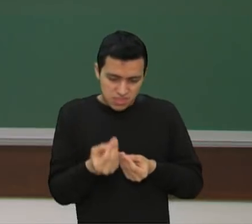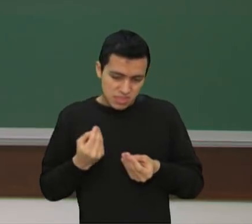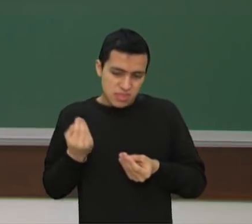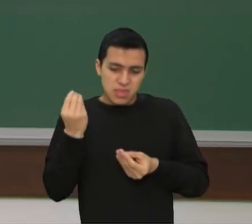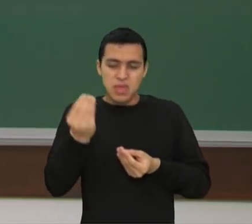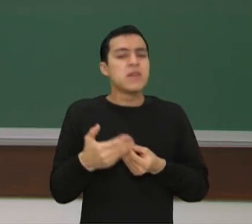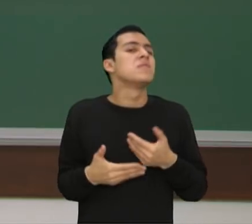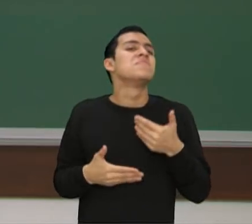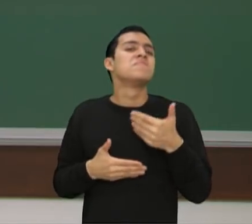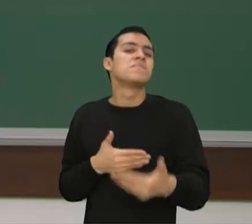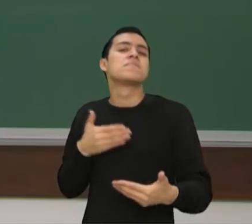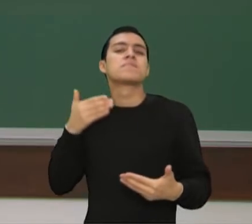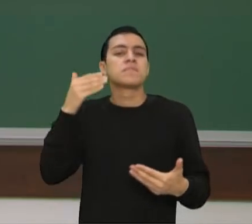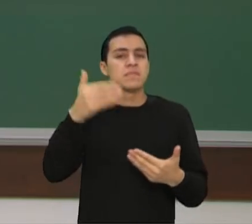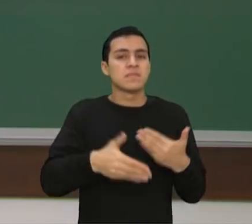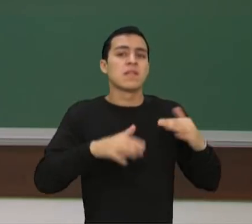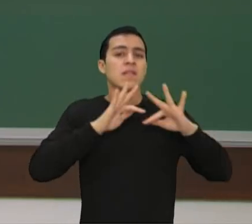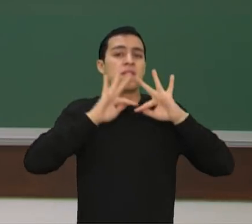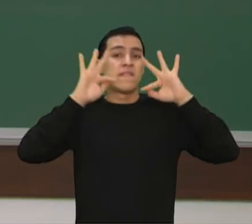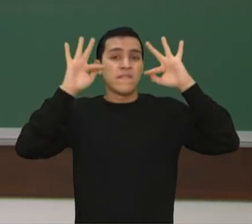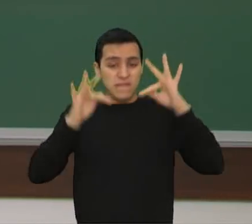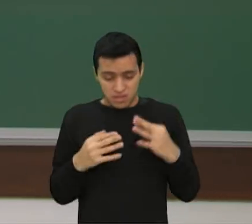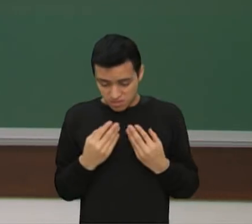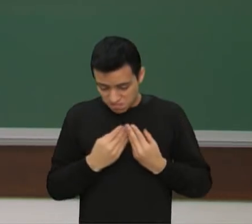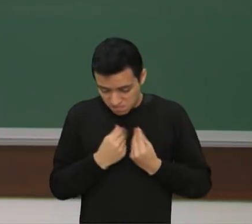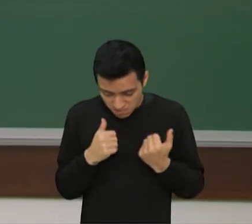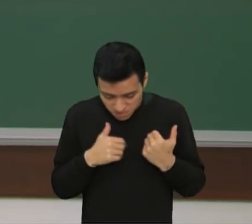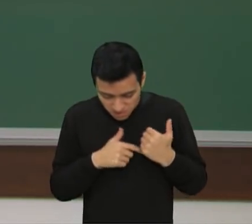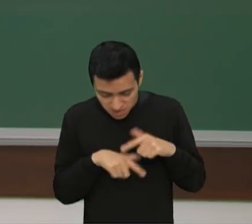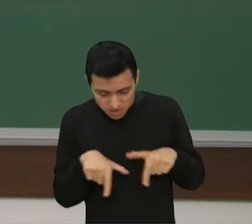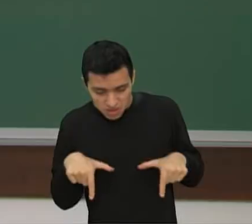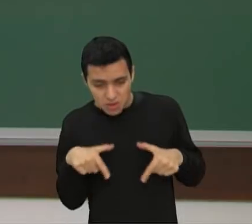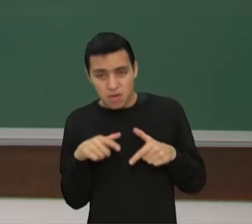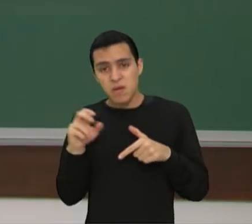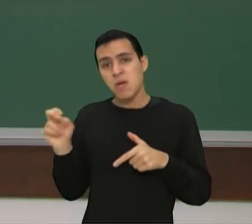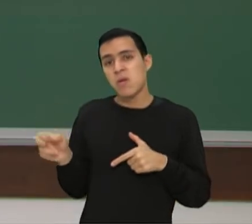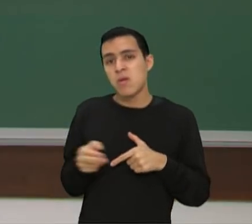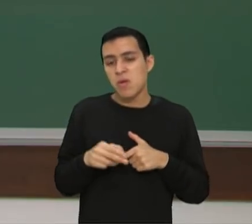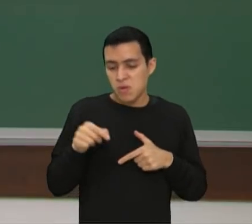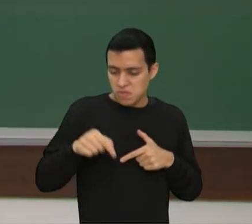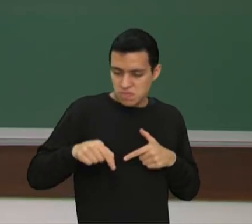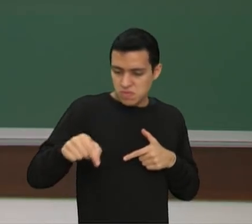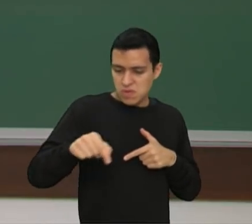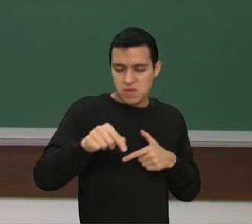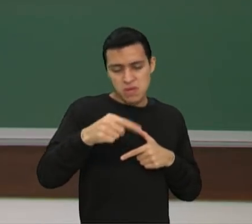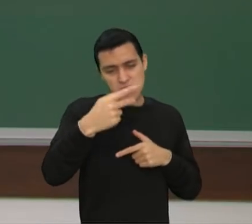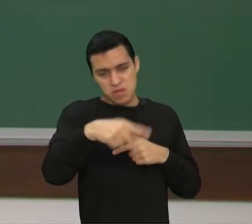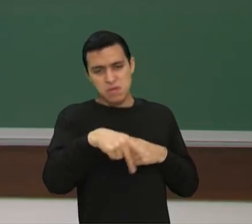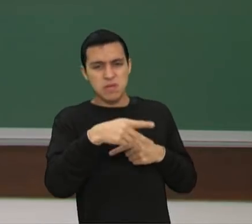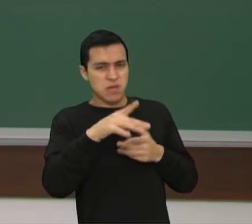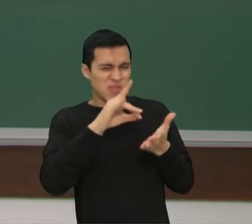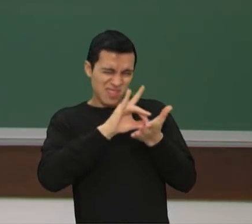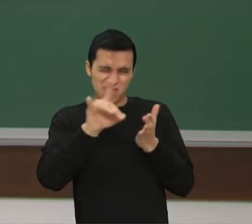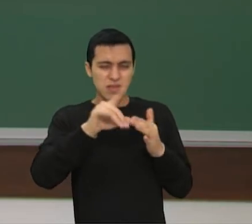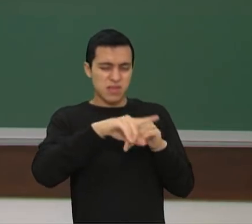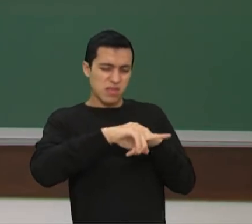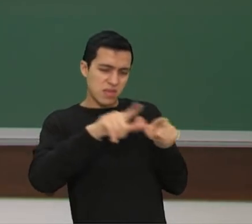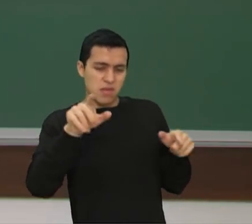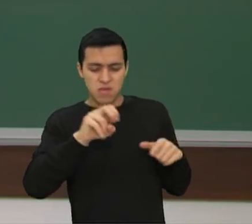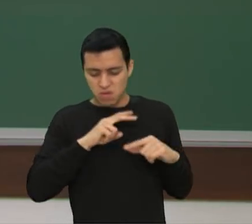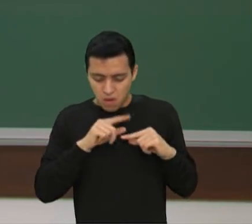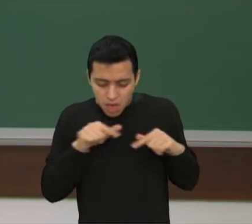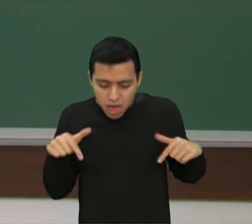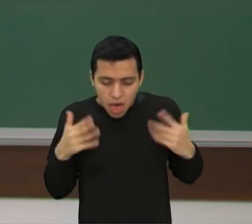entender que ela vai, quando acabar as suas sementes, ou ela acabou numa cova do seu adversário ou acabou no seu